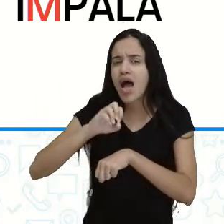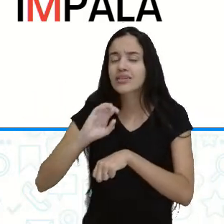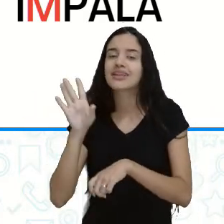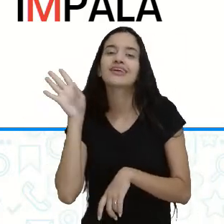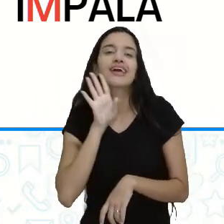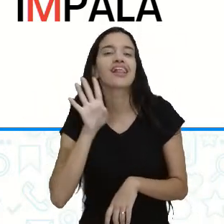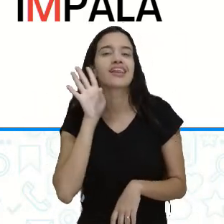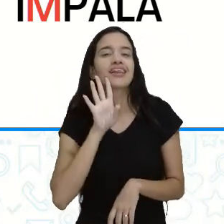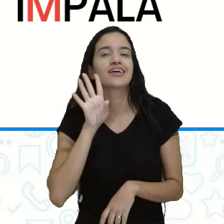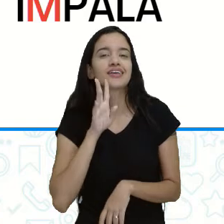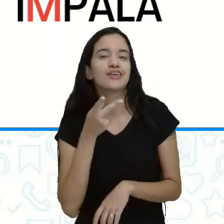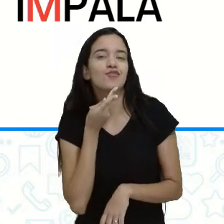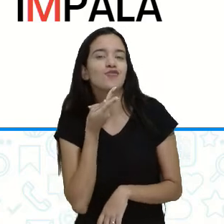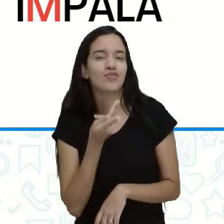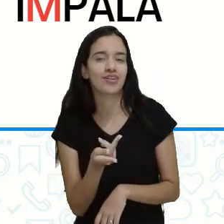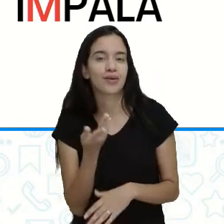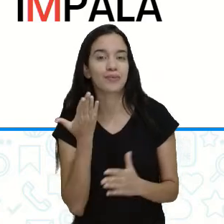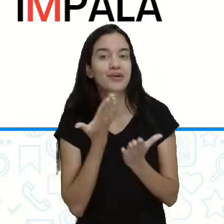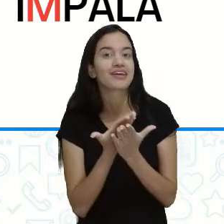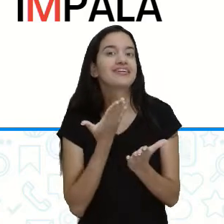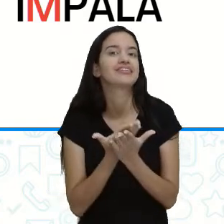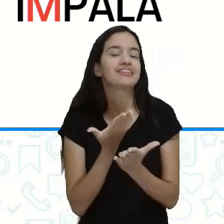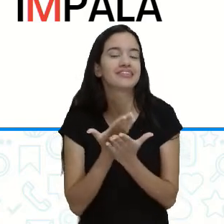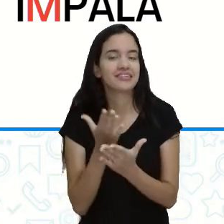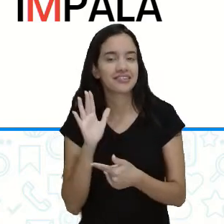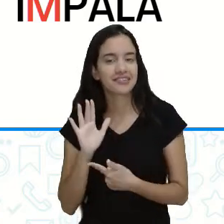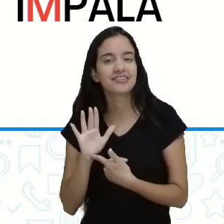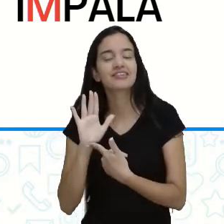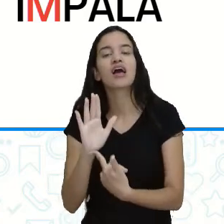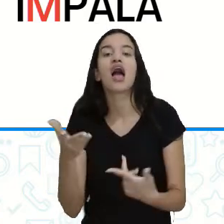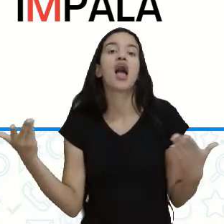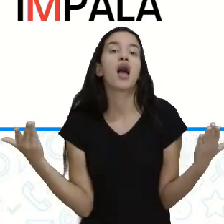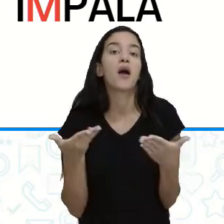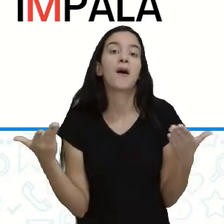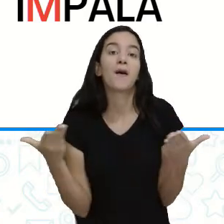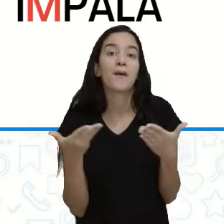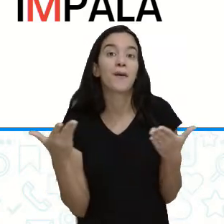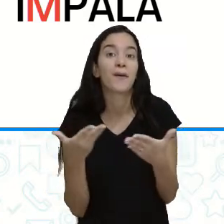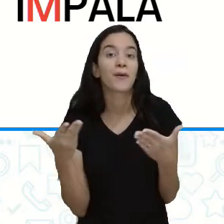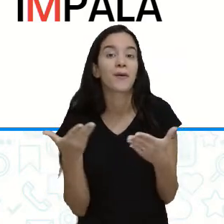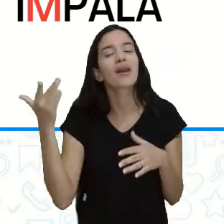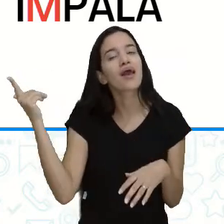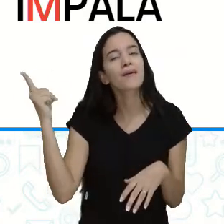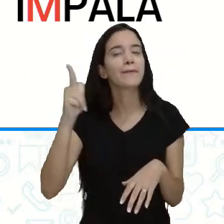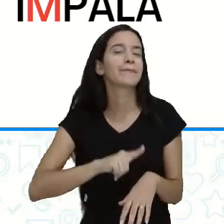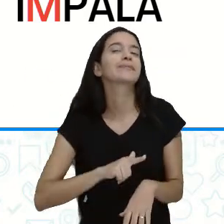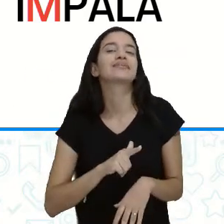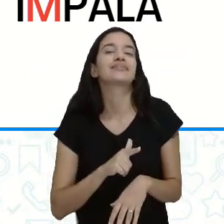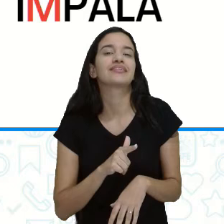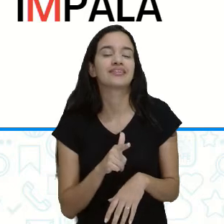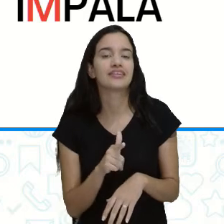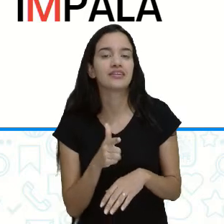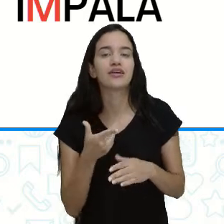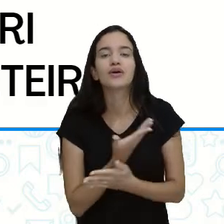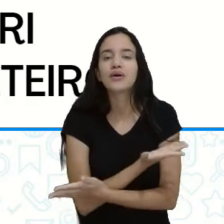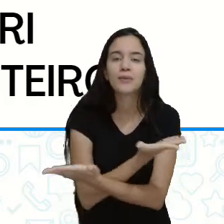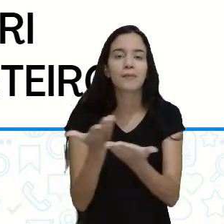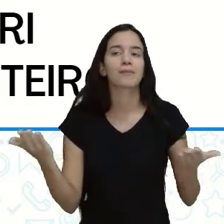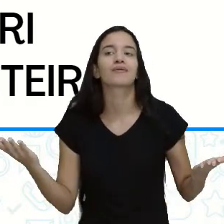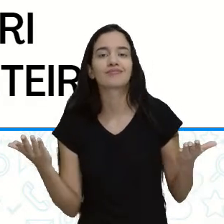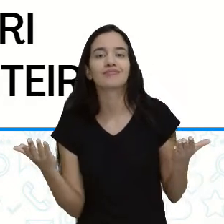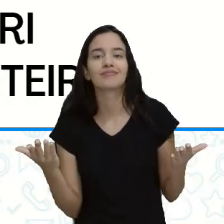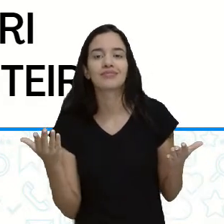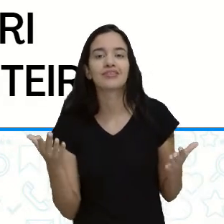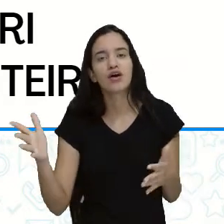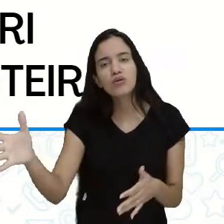que eu já disse, porque essa aula já foi dada e que agora a gente vai repetir novamente para que você fixe bem